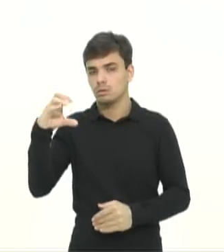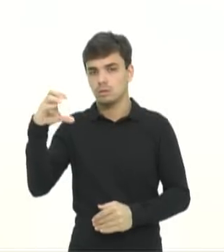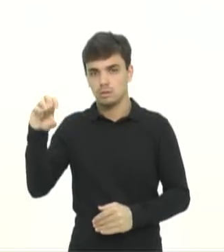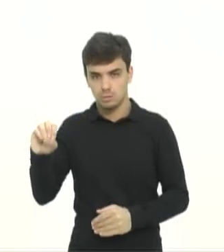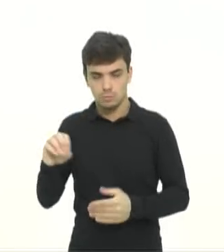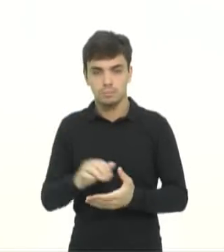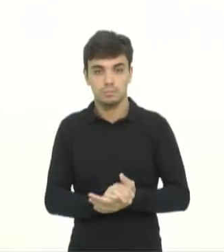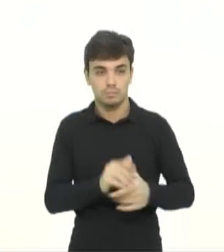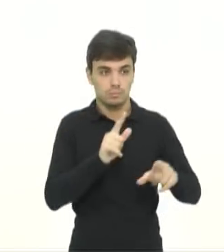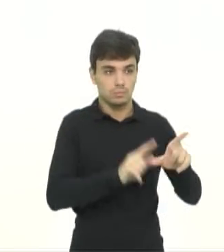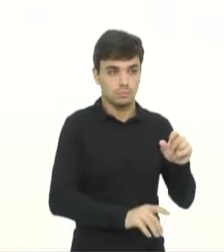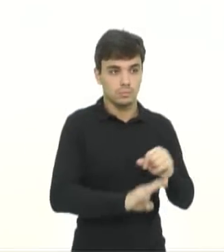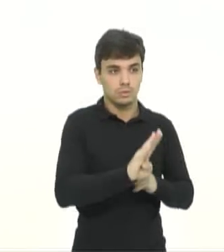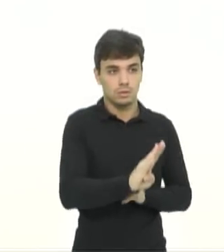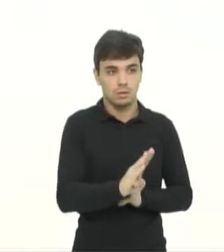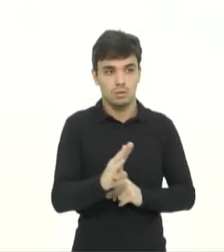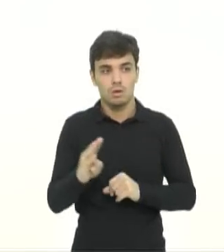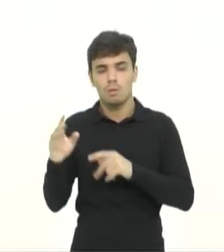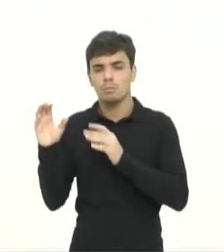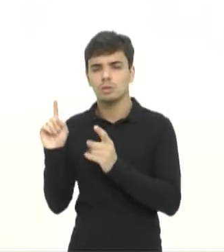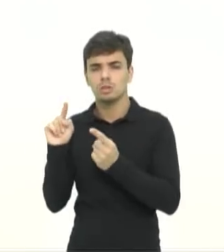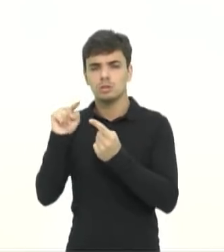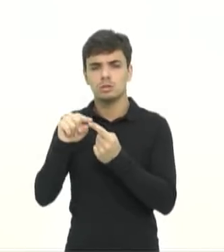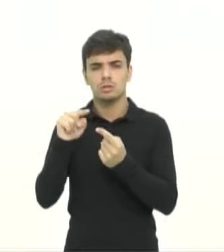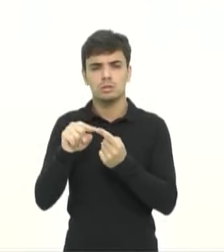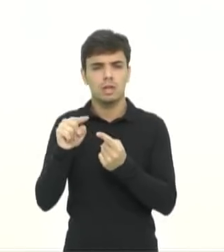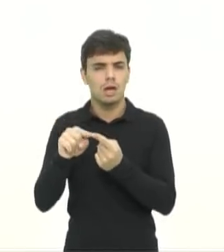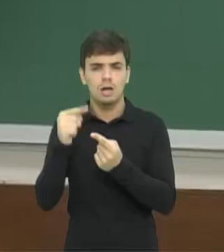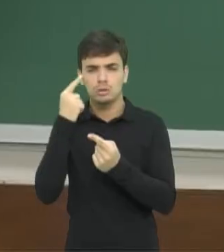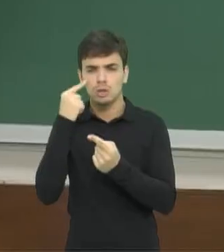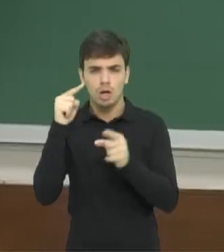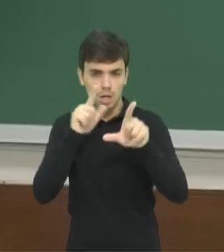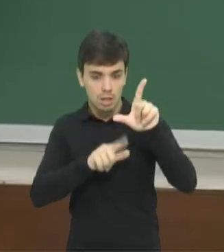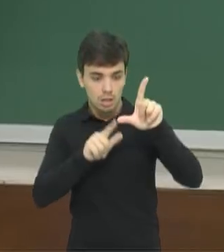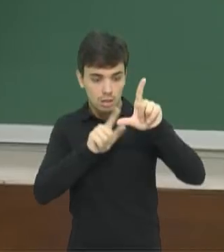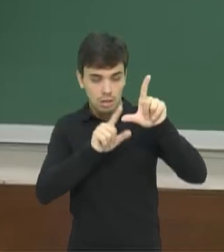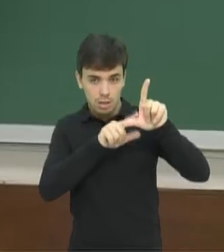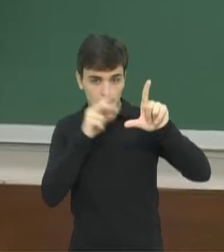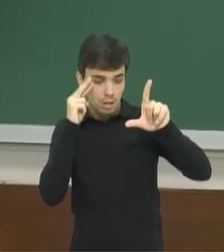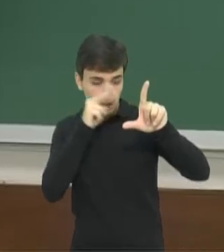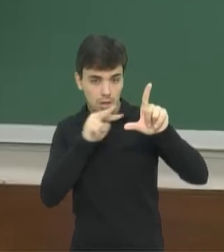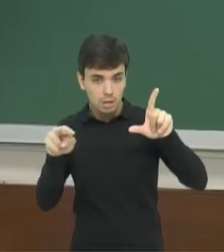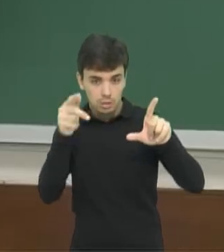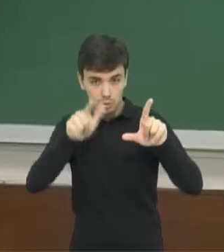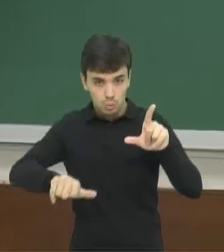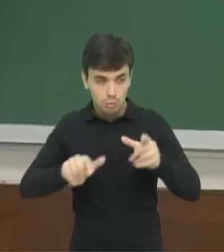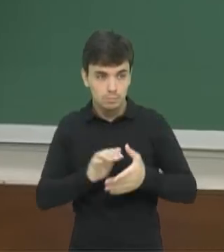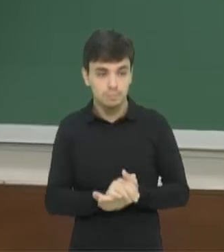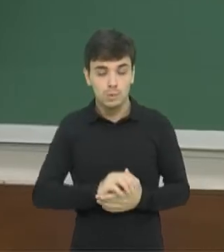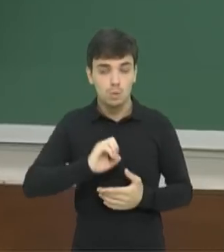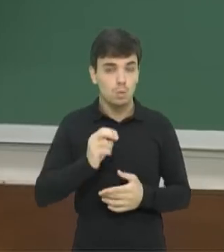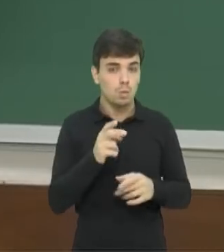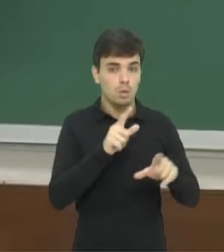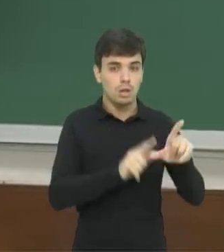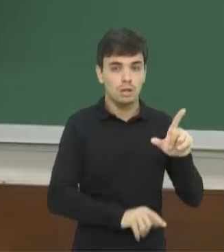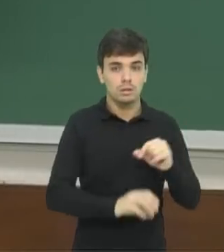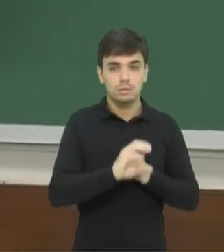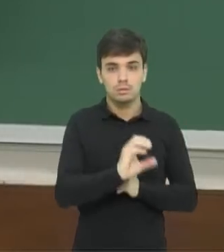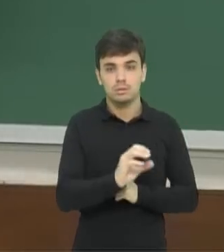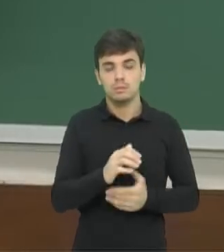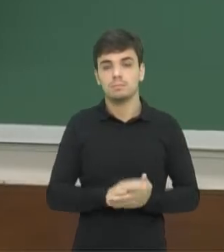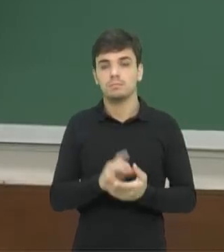Objetividade, realidade, politização e denúncia da desigualdade? Ou será que é a letra C,